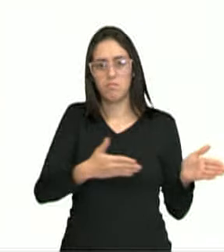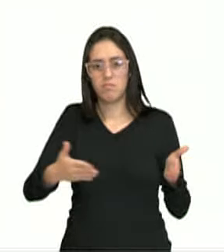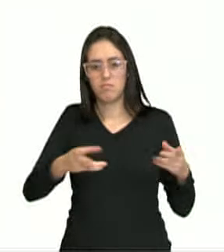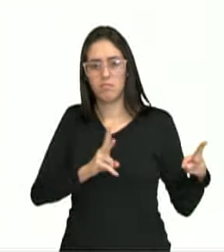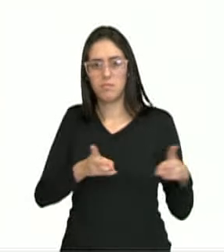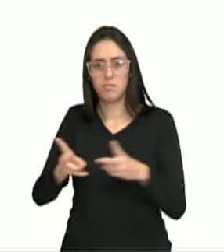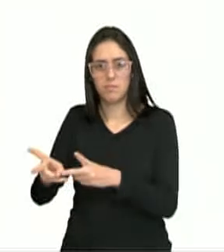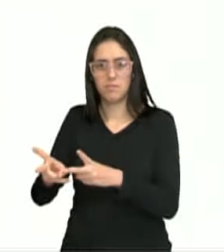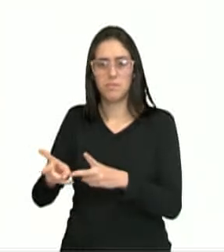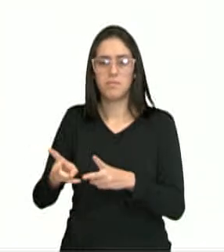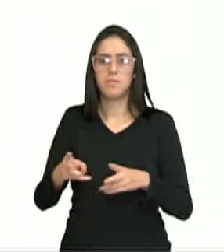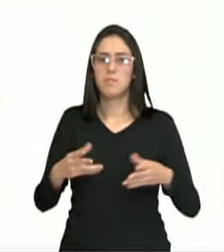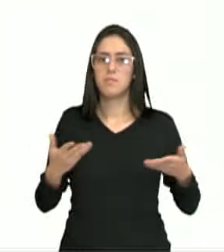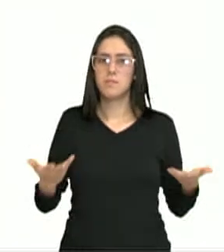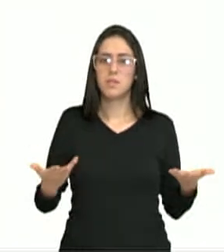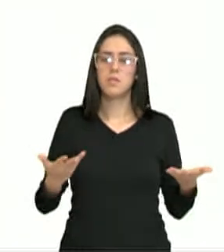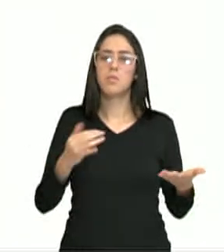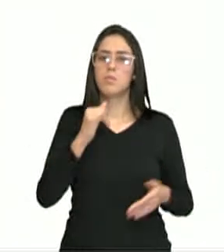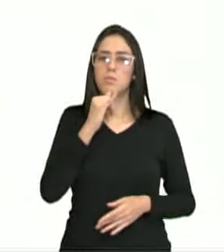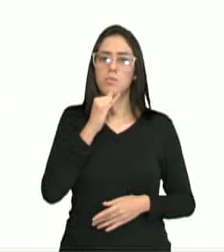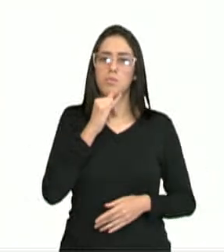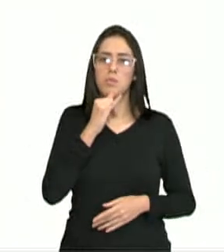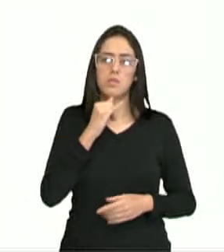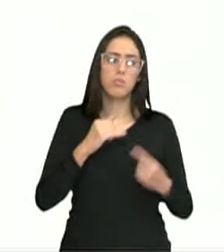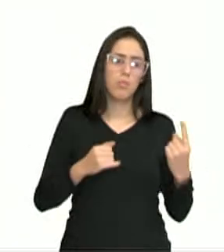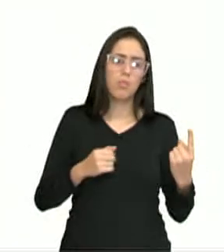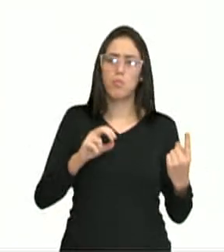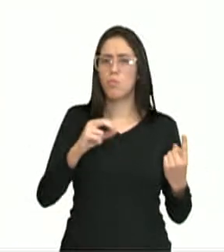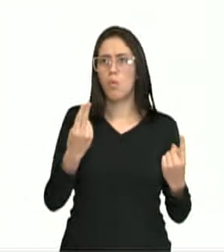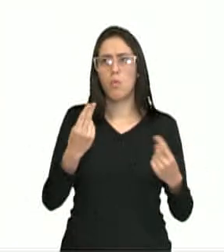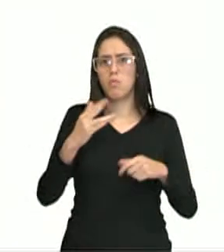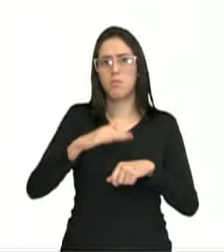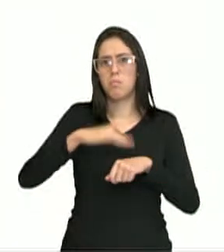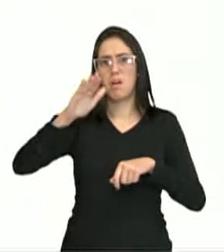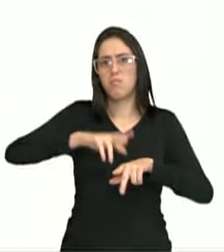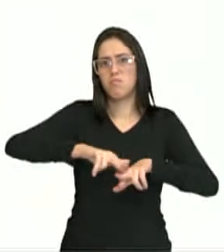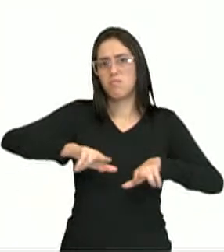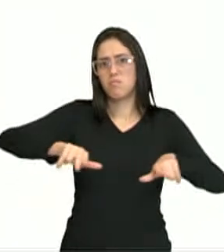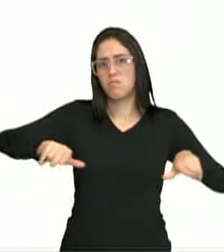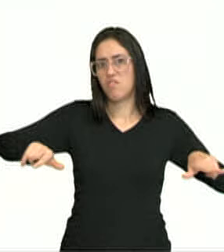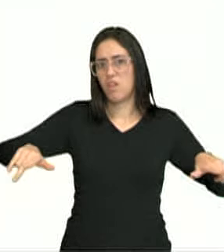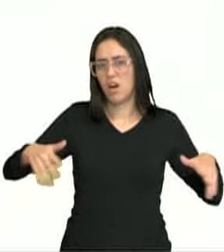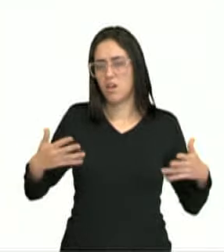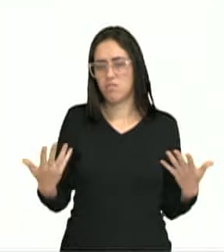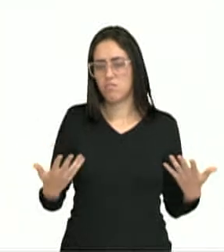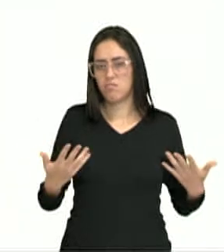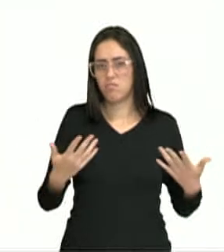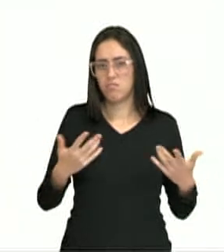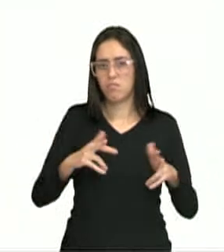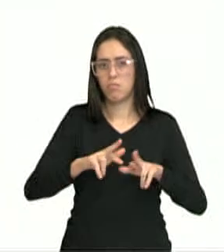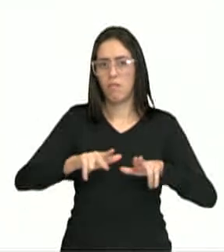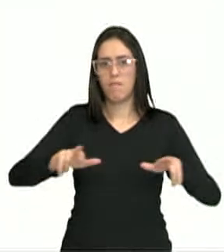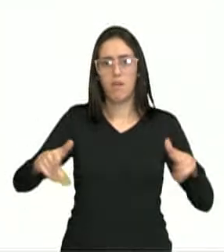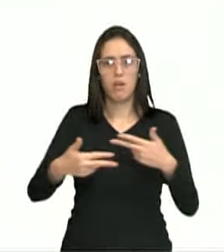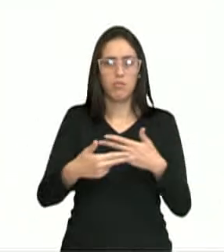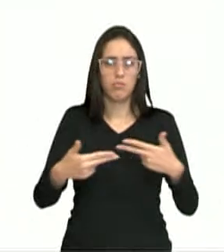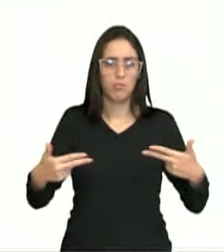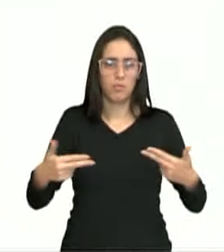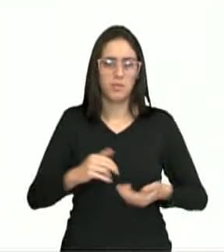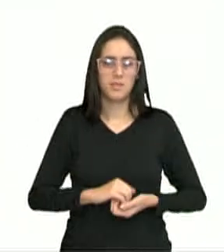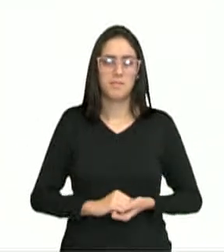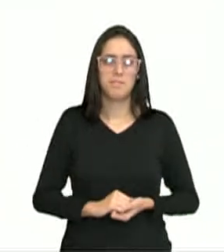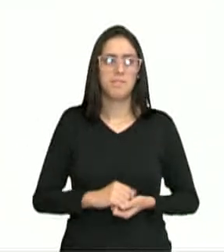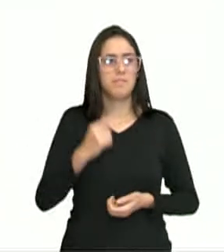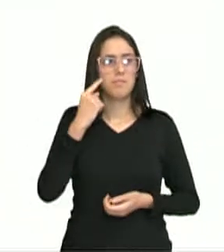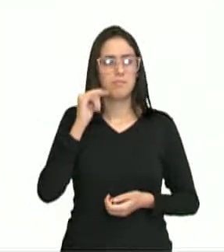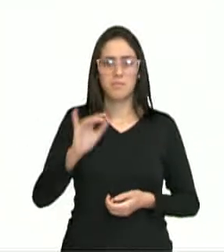né, posicionamento ali de um ou de mais o conjunto, ou na série, né, uma série ordenada.